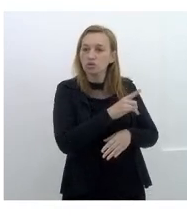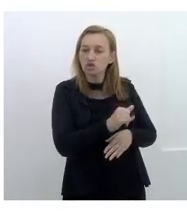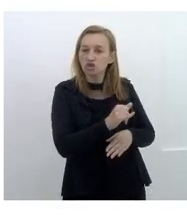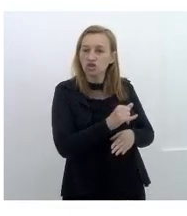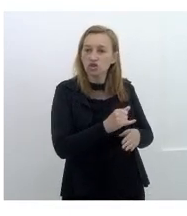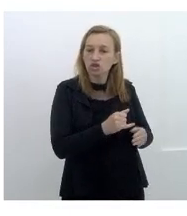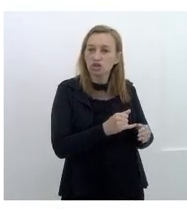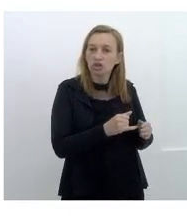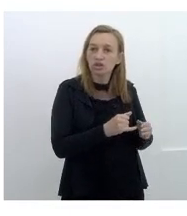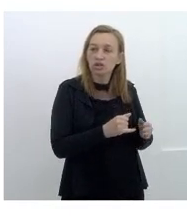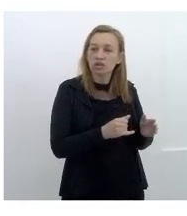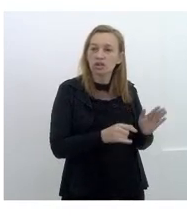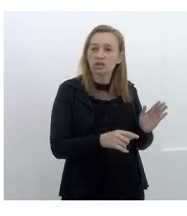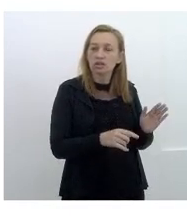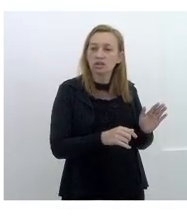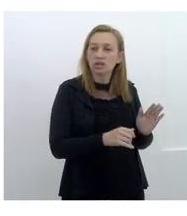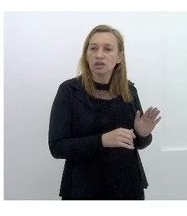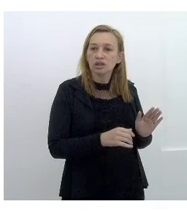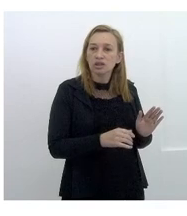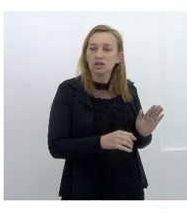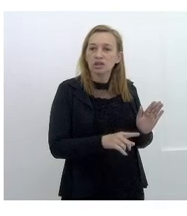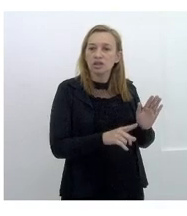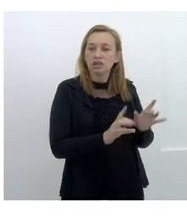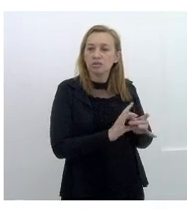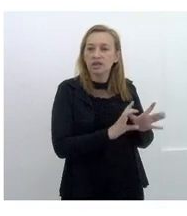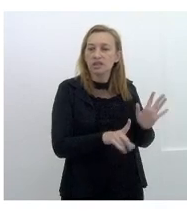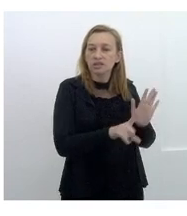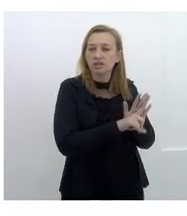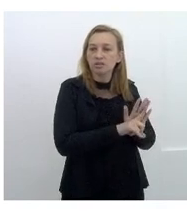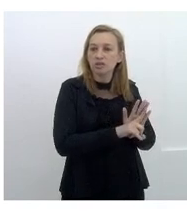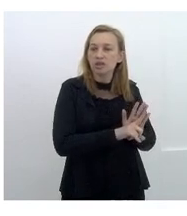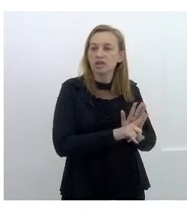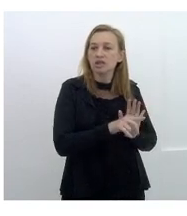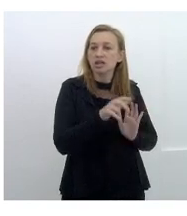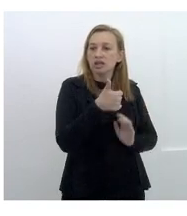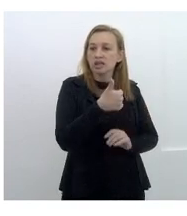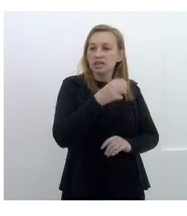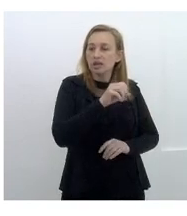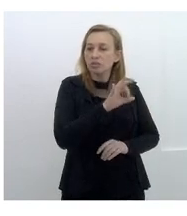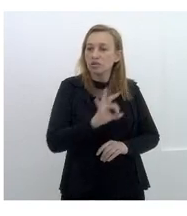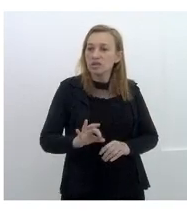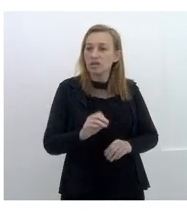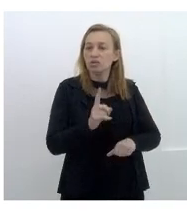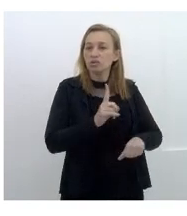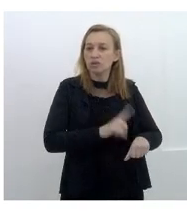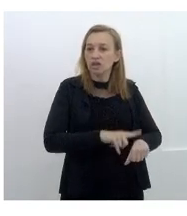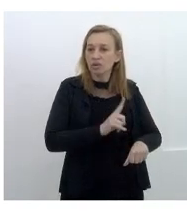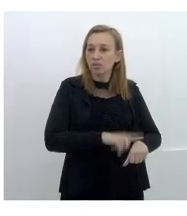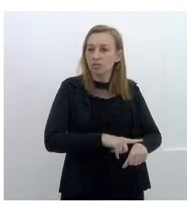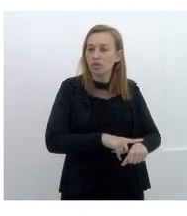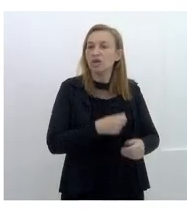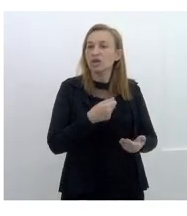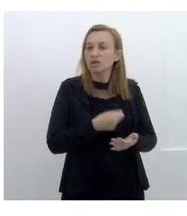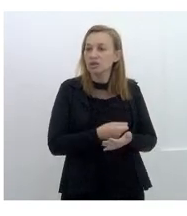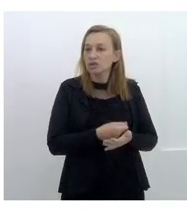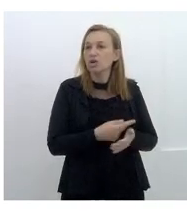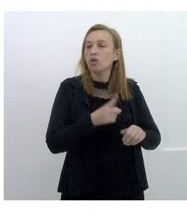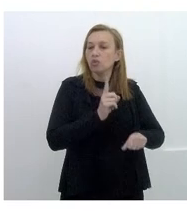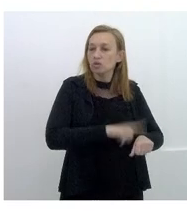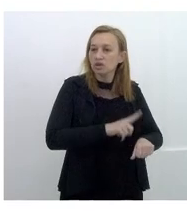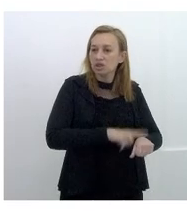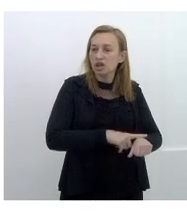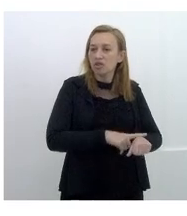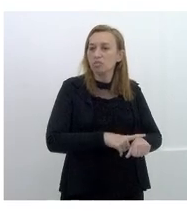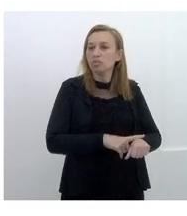da emenda teriam adicional terá um adicional de 100 porcento do tempo na exigido a linha do tempo de